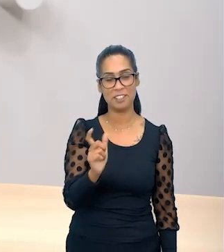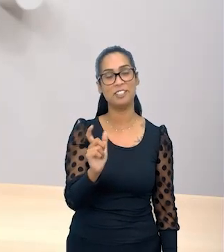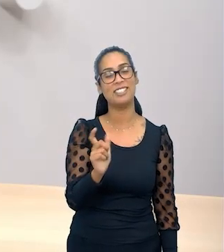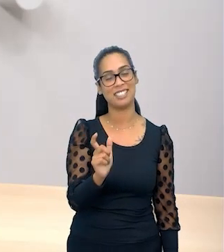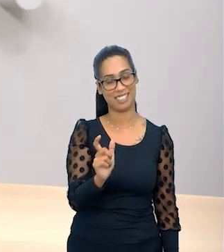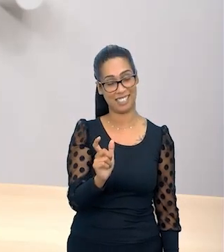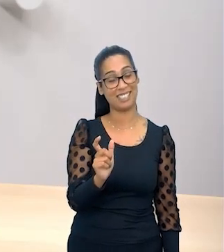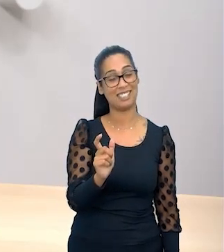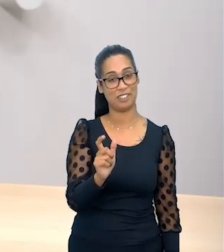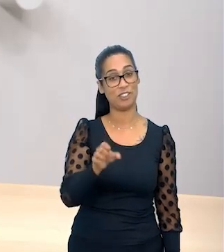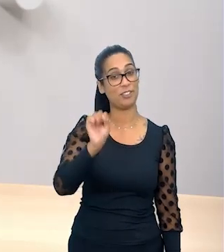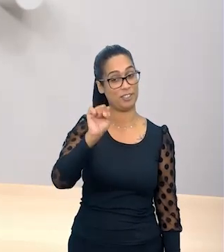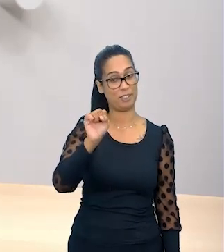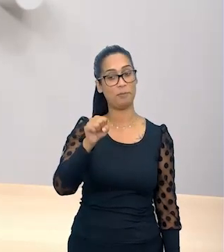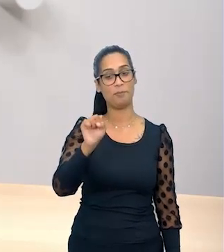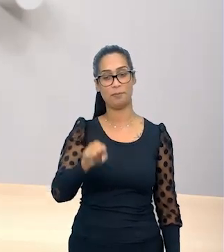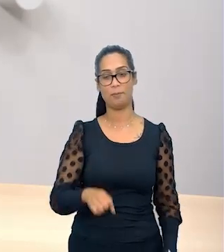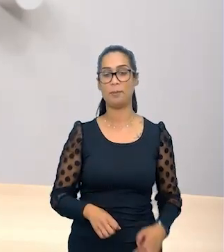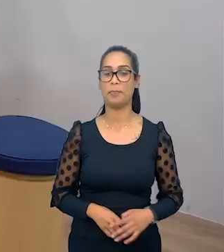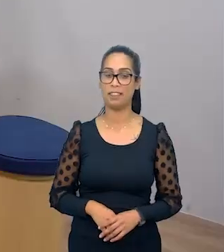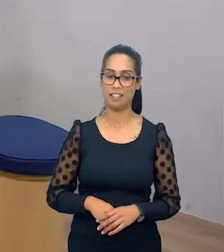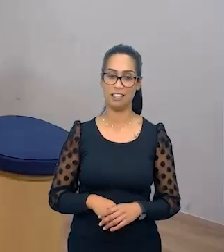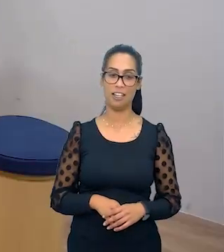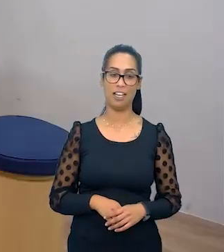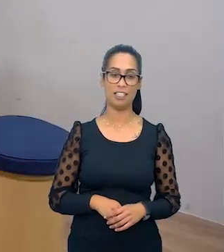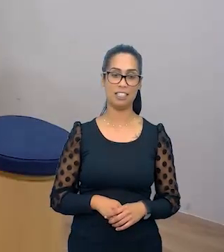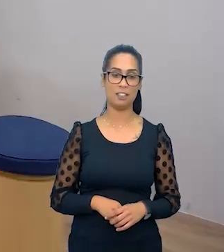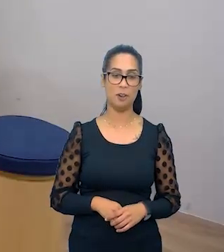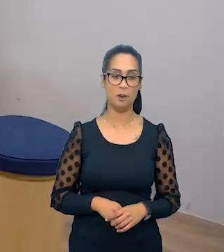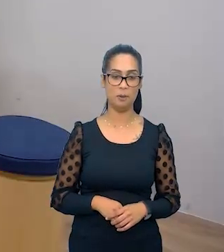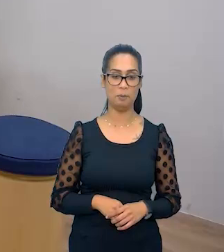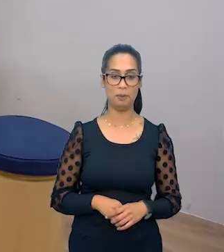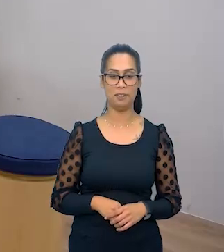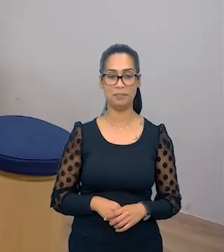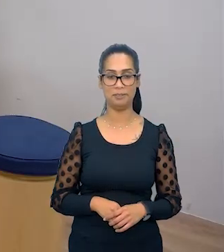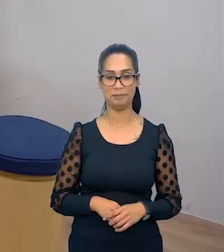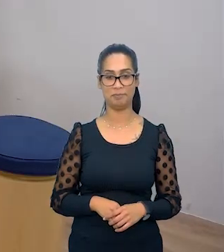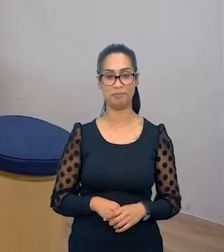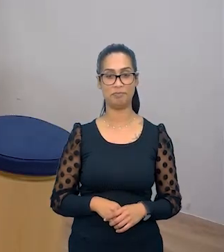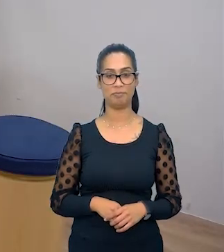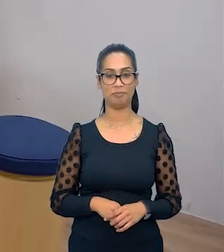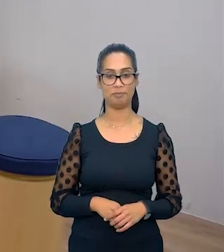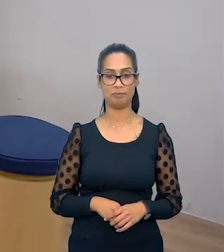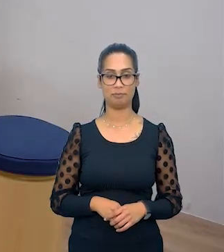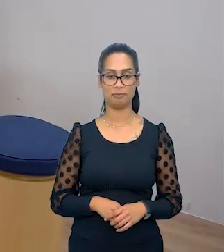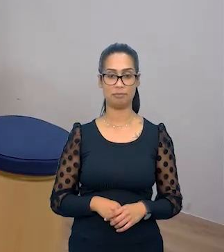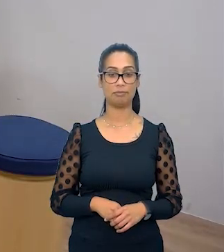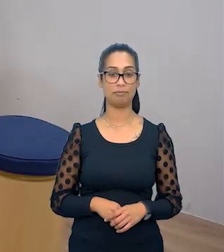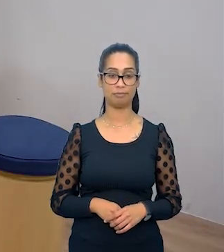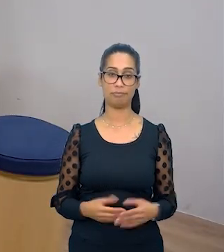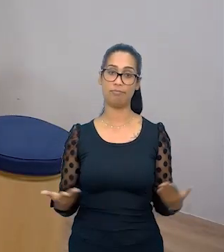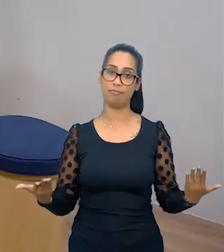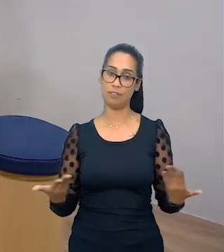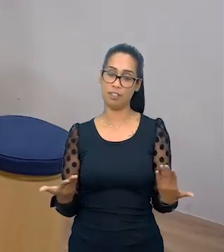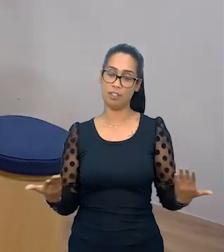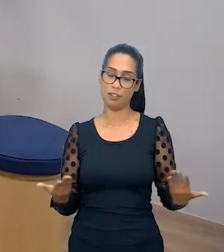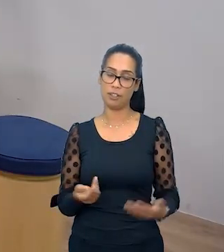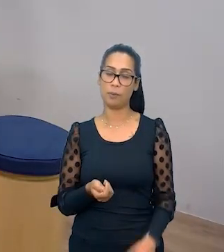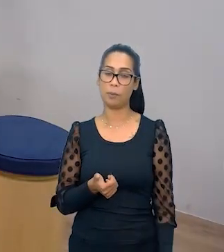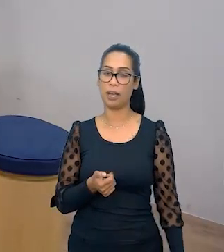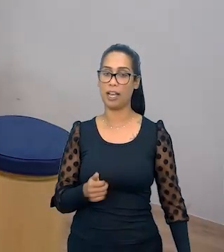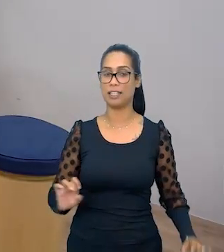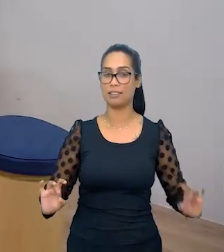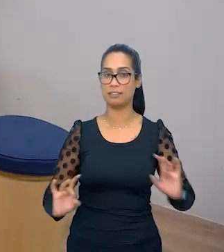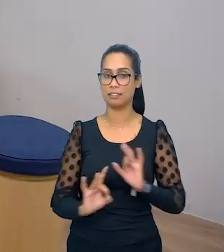esse site aqui. Muito bem. Dando continuidade, já estamos aqui caminhando para os momentos